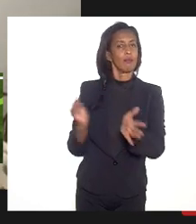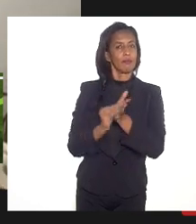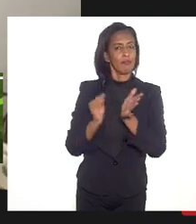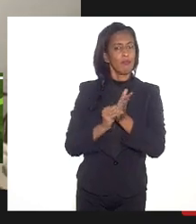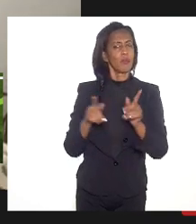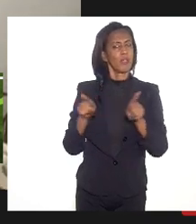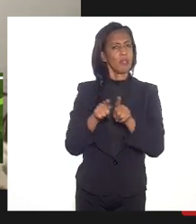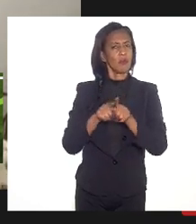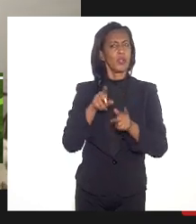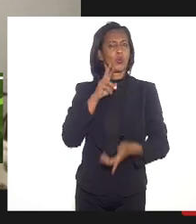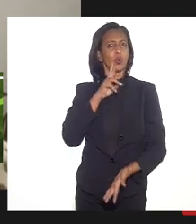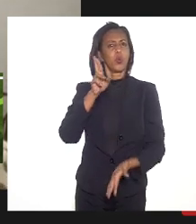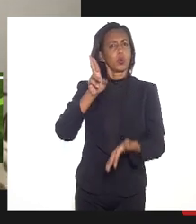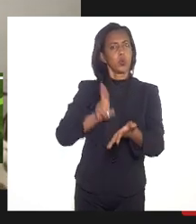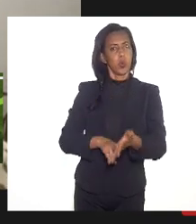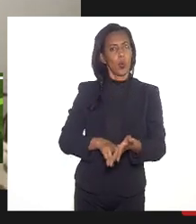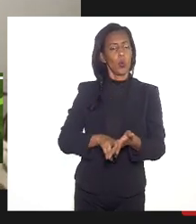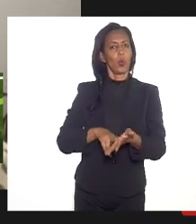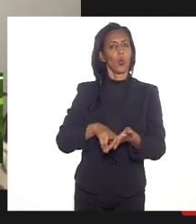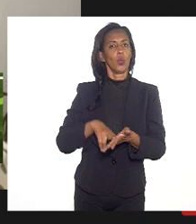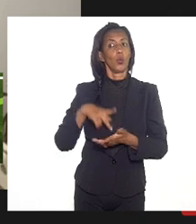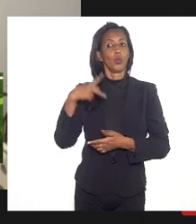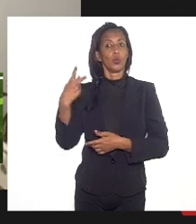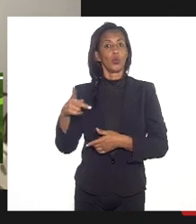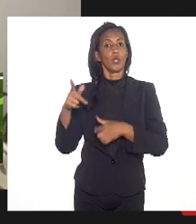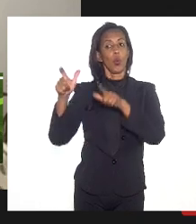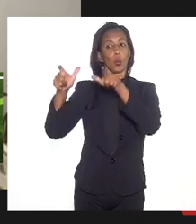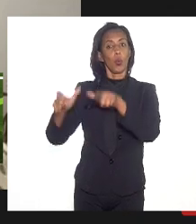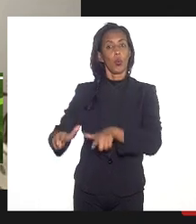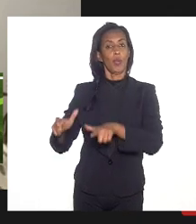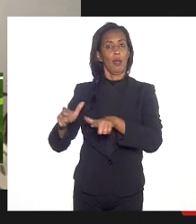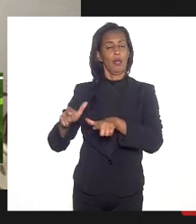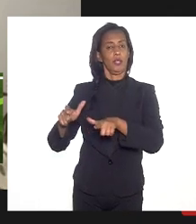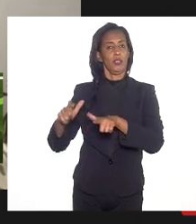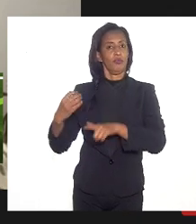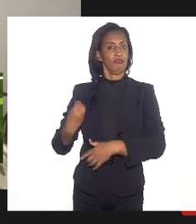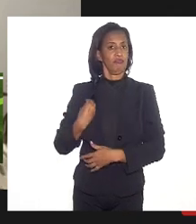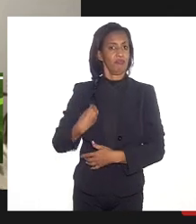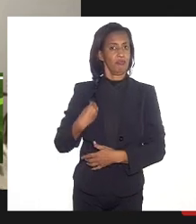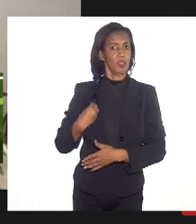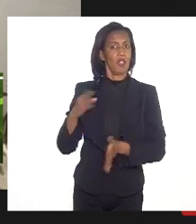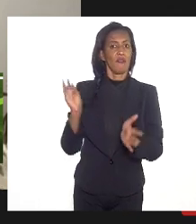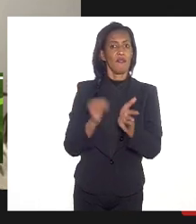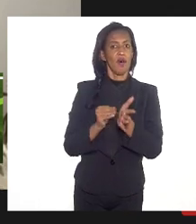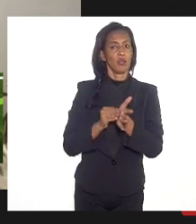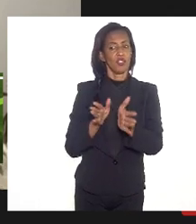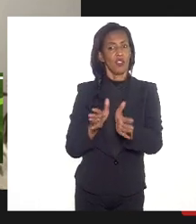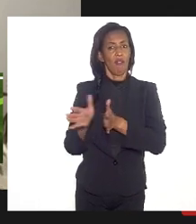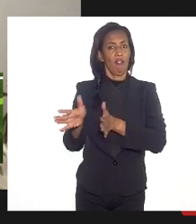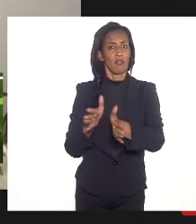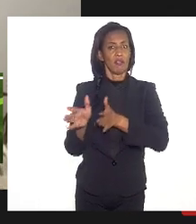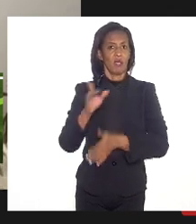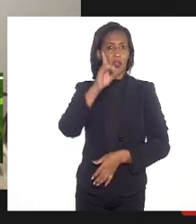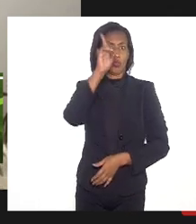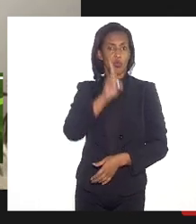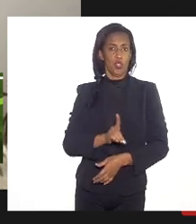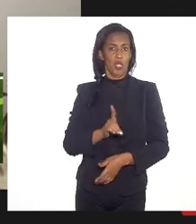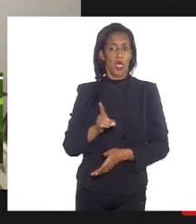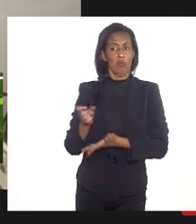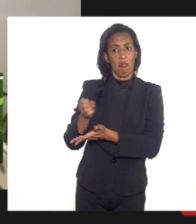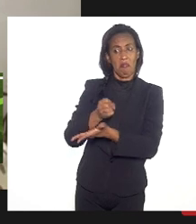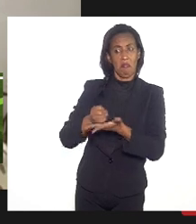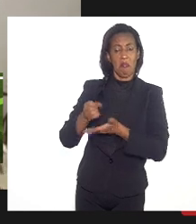de reconhecimento dos seus territórios, com a falta de acesso aos direitos básicos e políticas